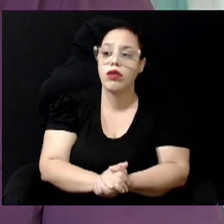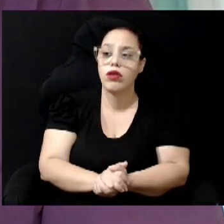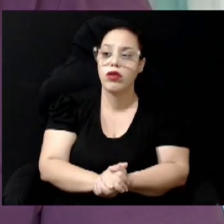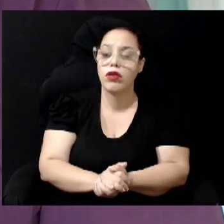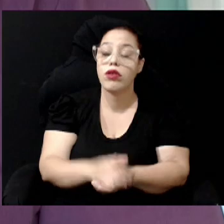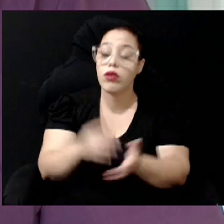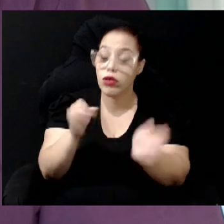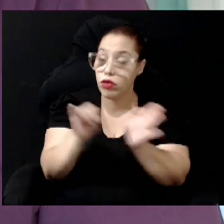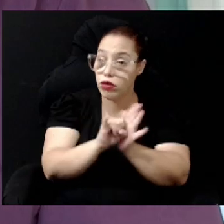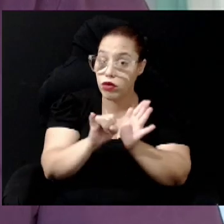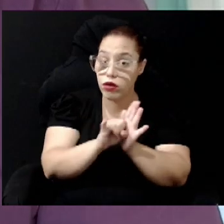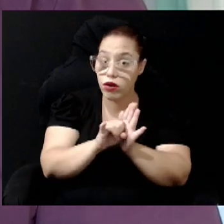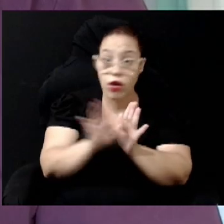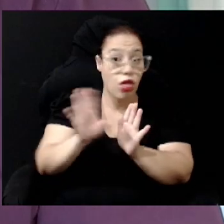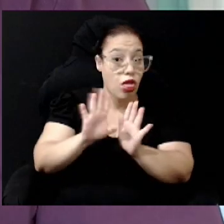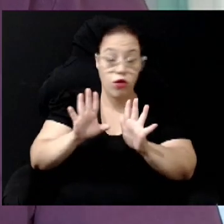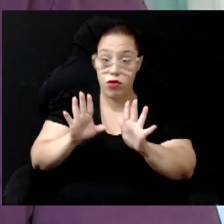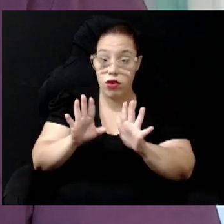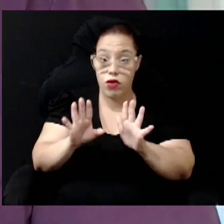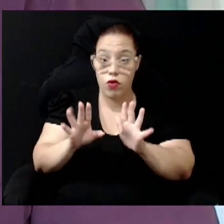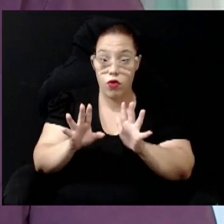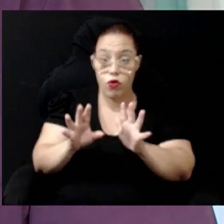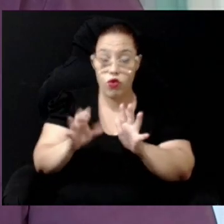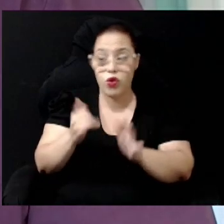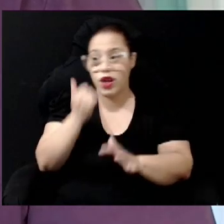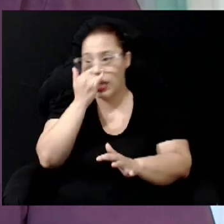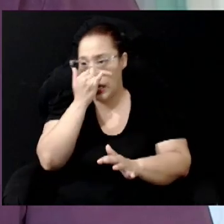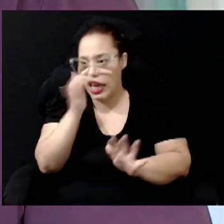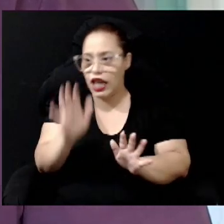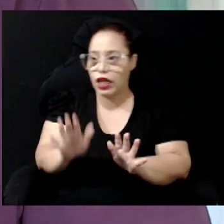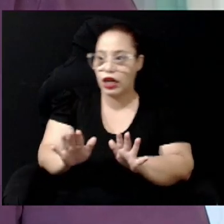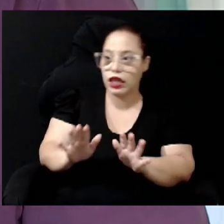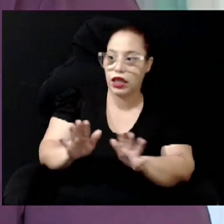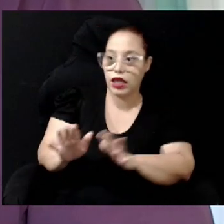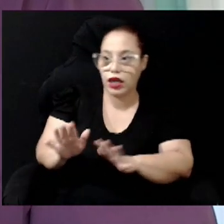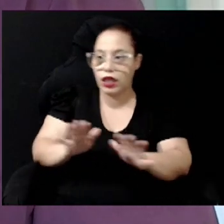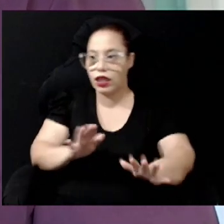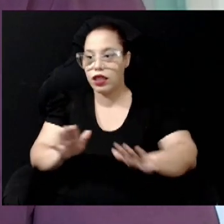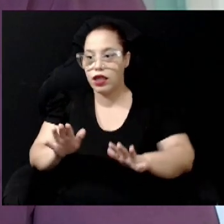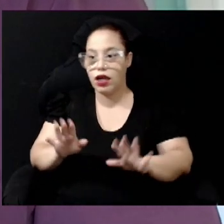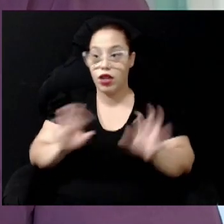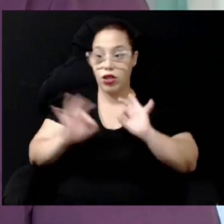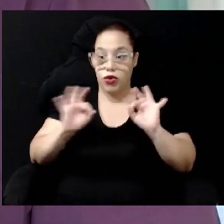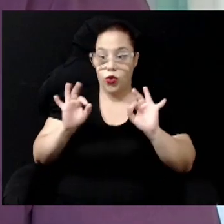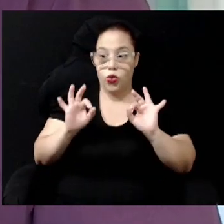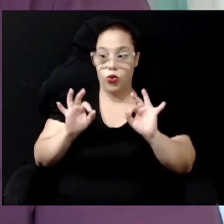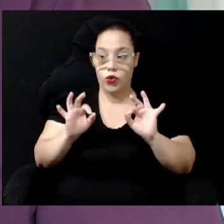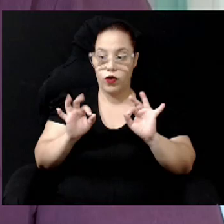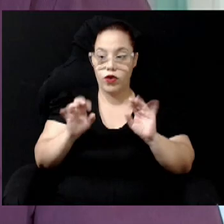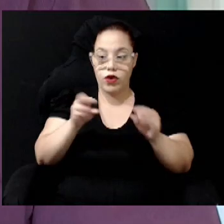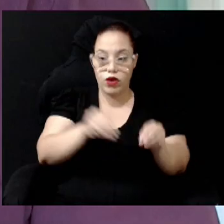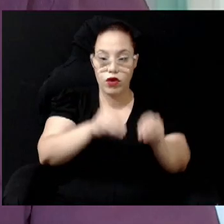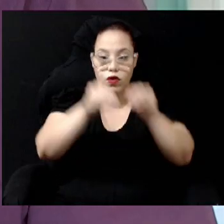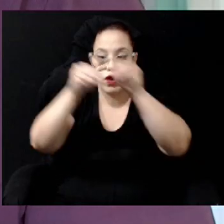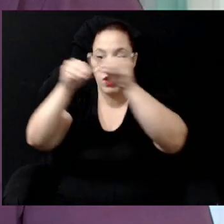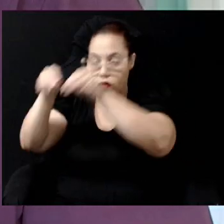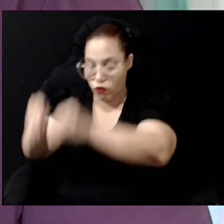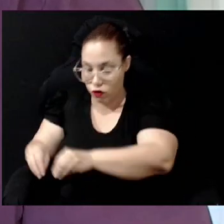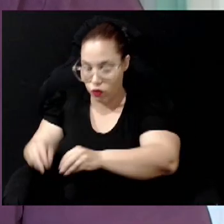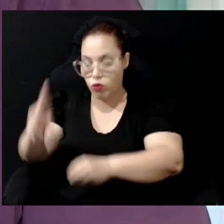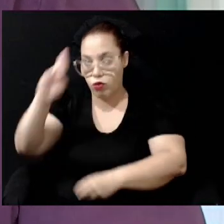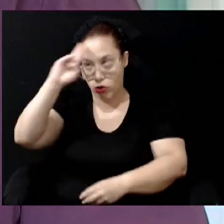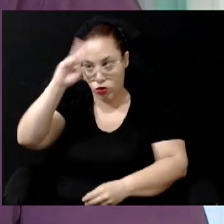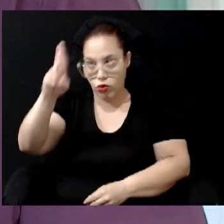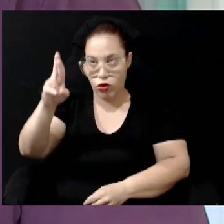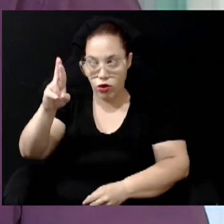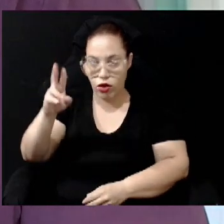foi intencional, que foi um acidente, alguma situação inusitada, esse animal é devolvido para o tutor com uma